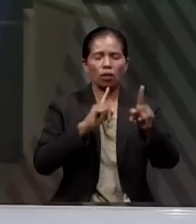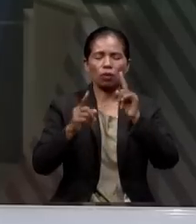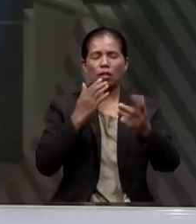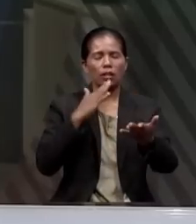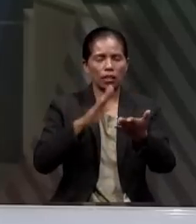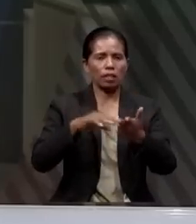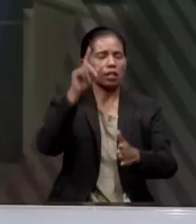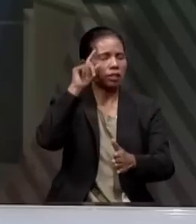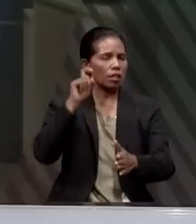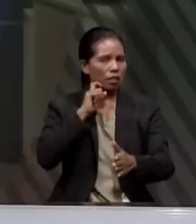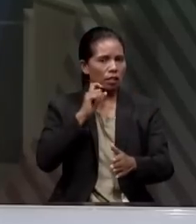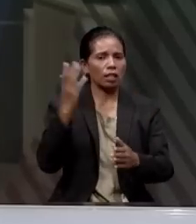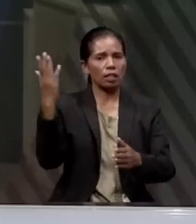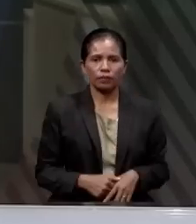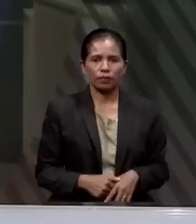Gusmão e a campanha.